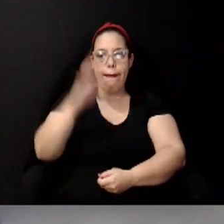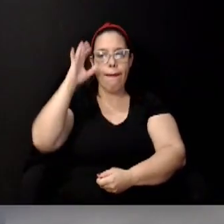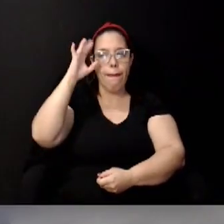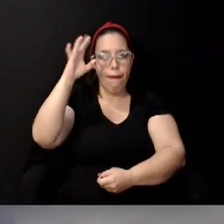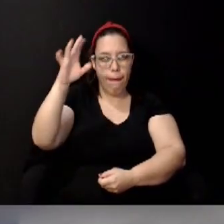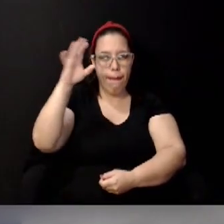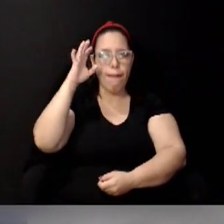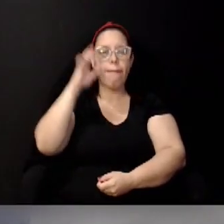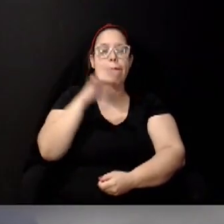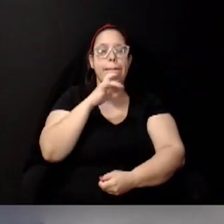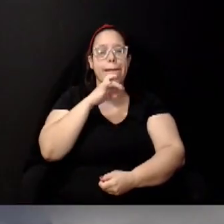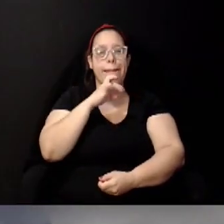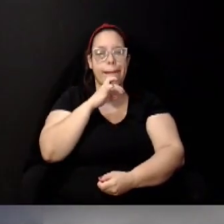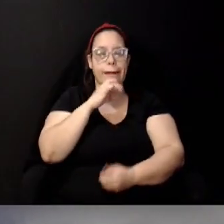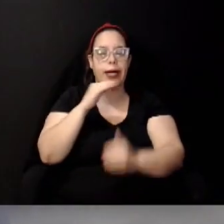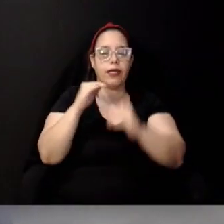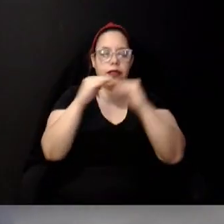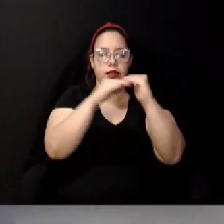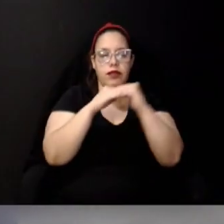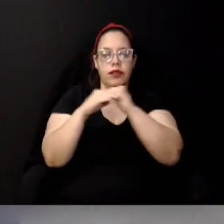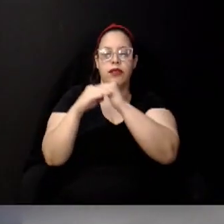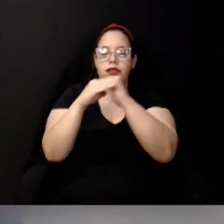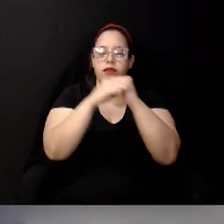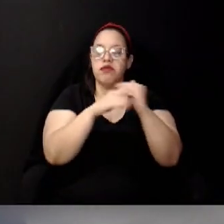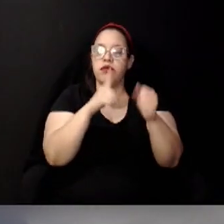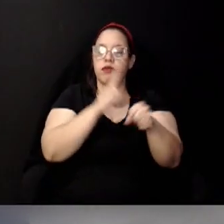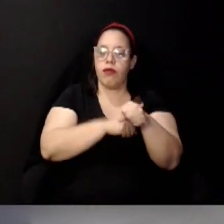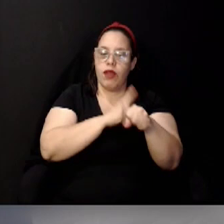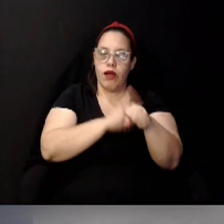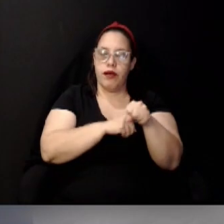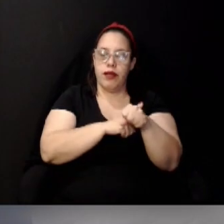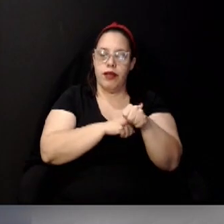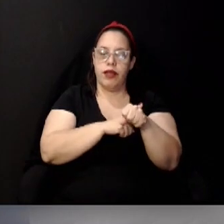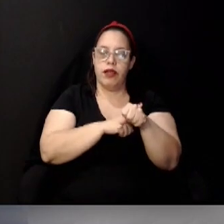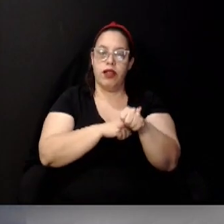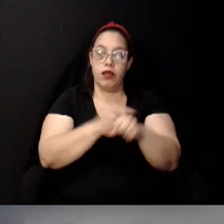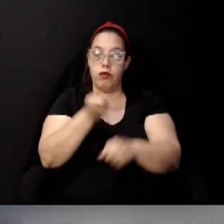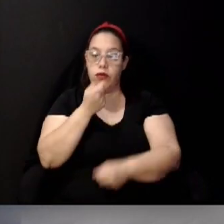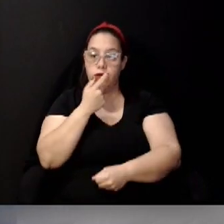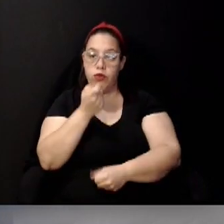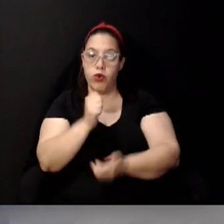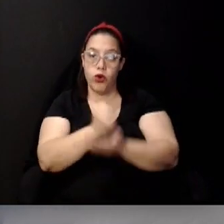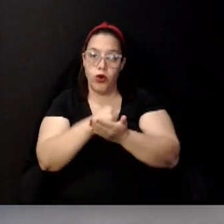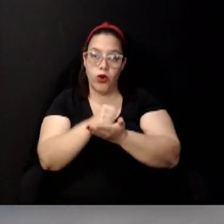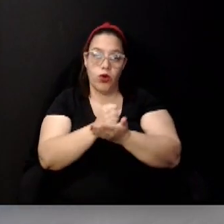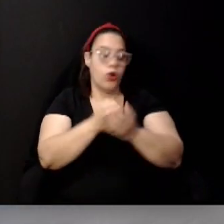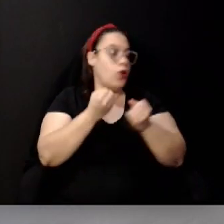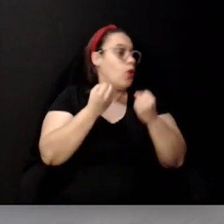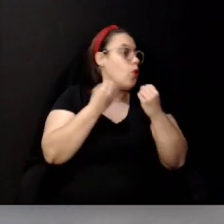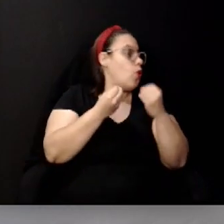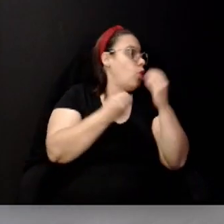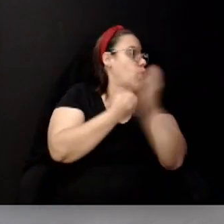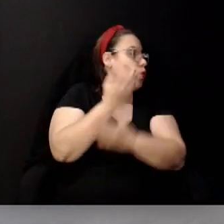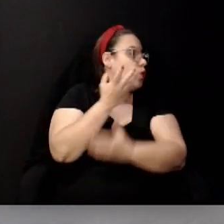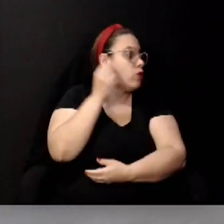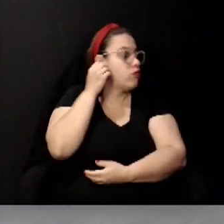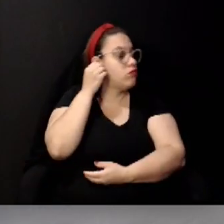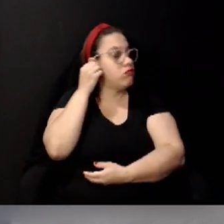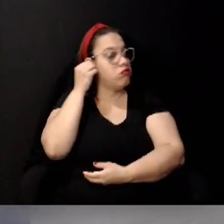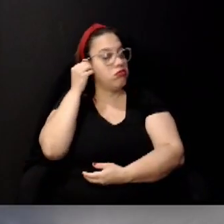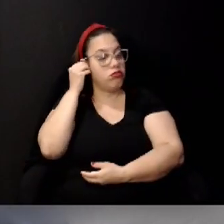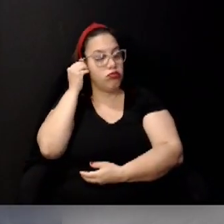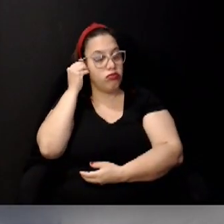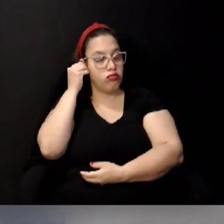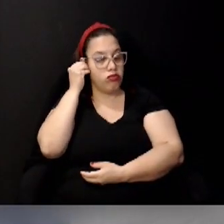essa equiparação do horário, tanto do posto quanto para a farmácia. Como surgiu essa ideia, vereador? Há demandas, né? Pessoas